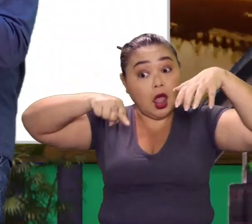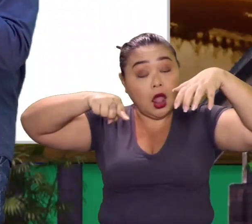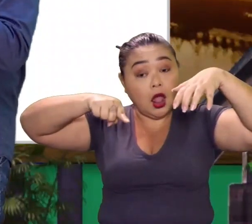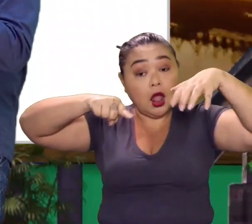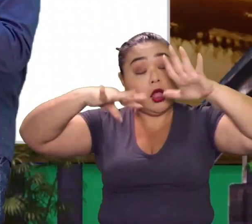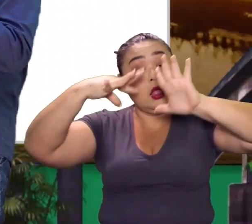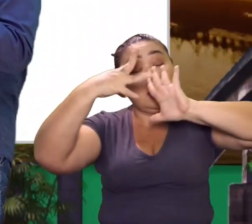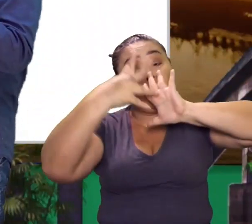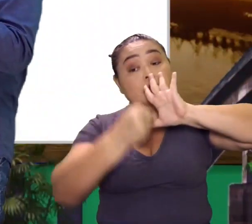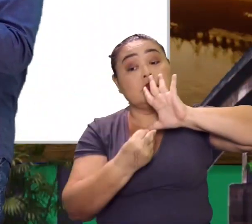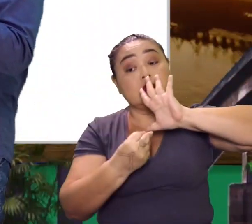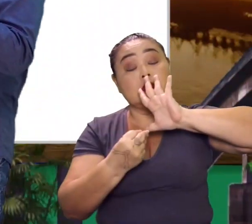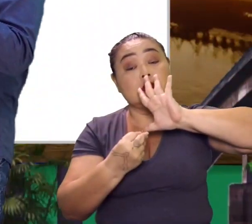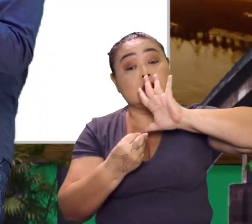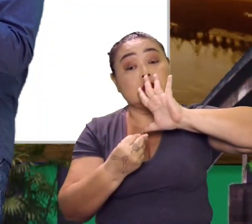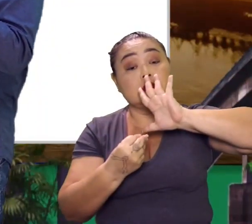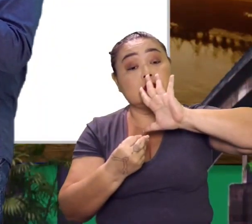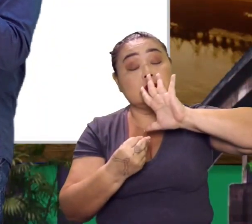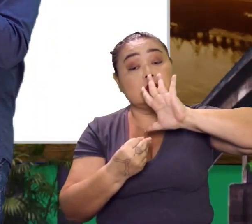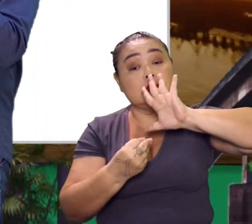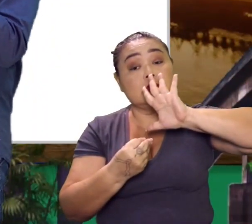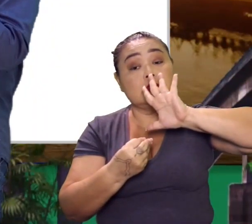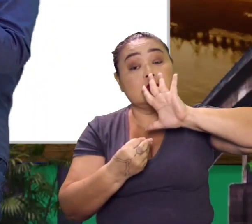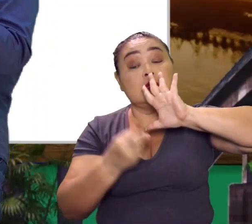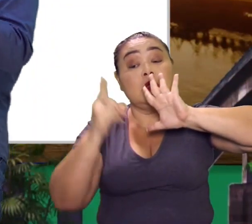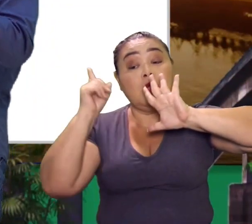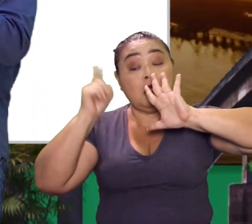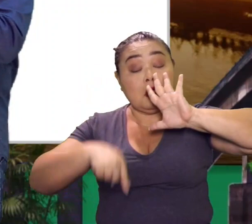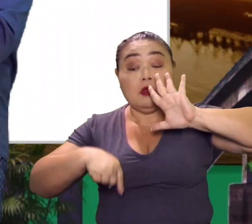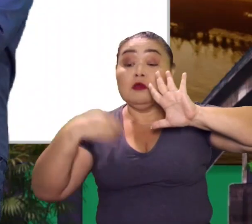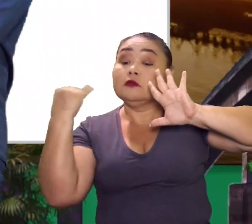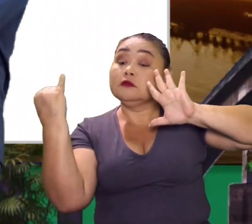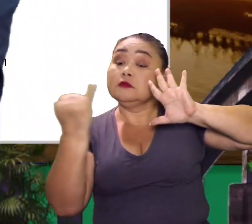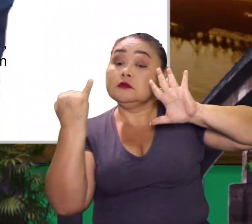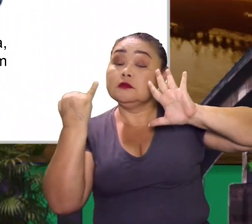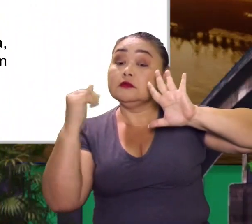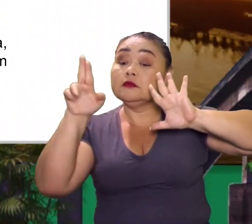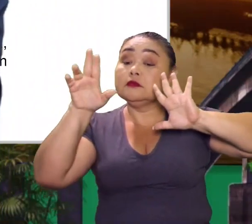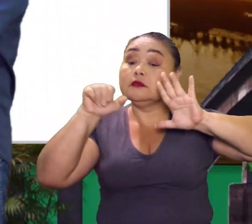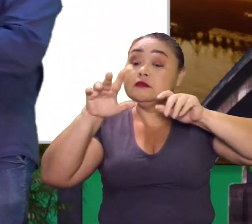a Amazônia, ela é um fator importante porque ela tem os